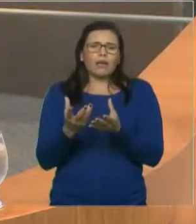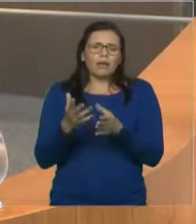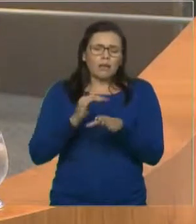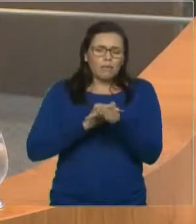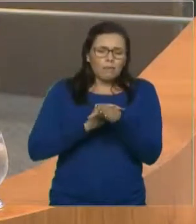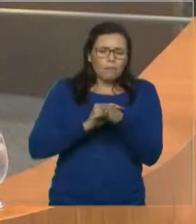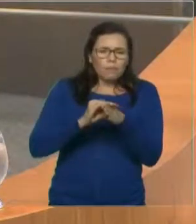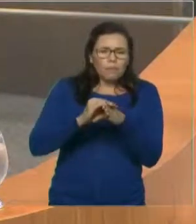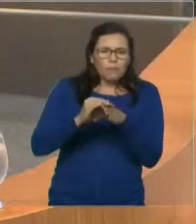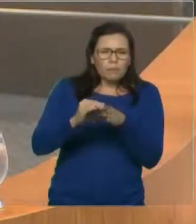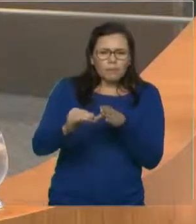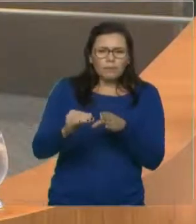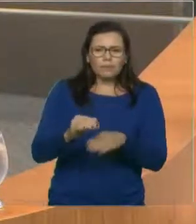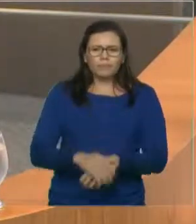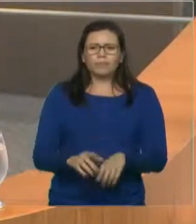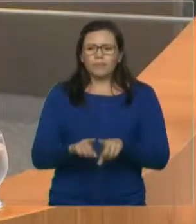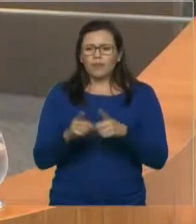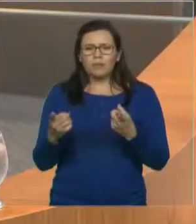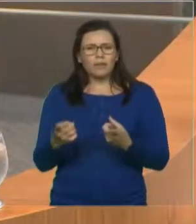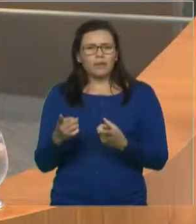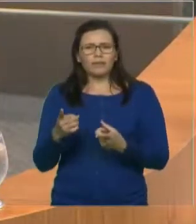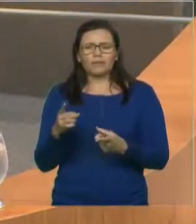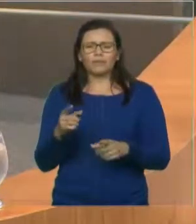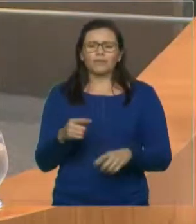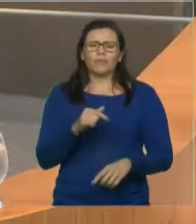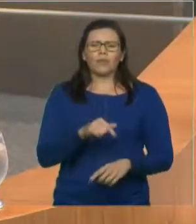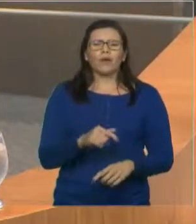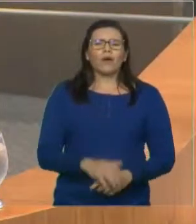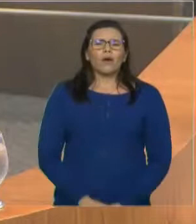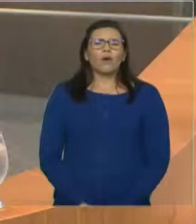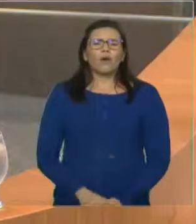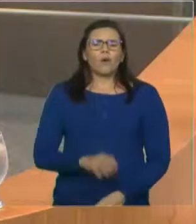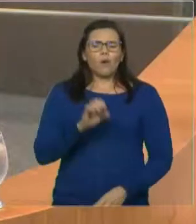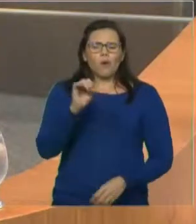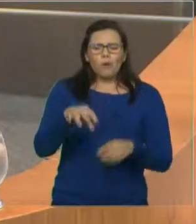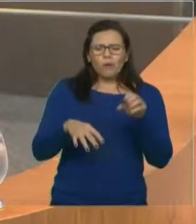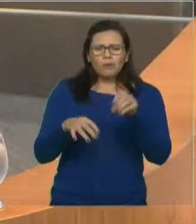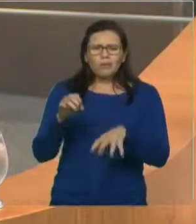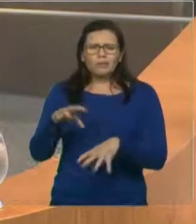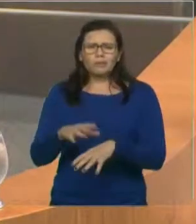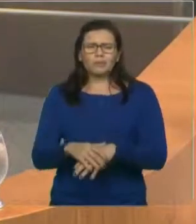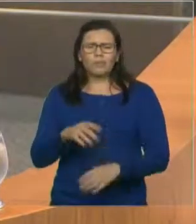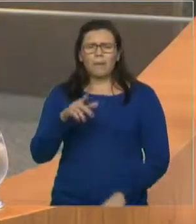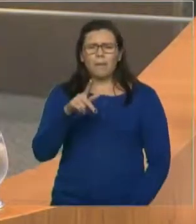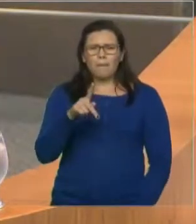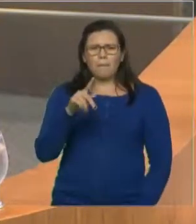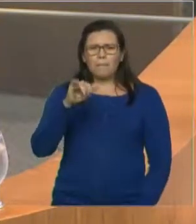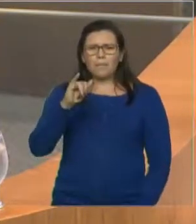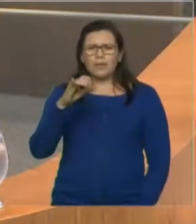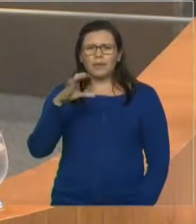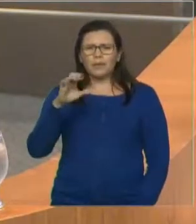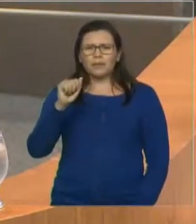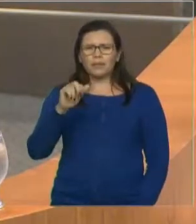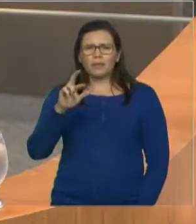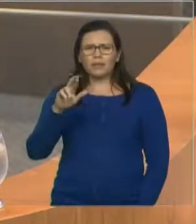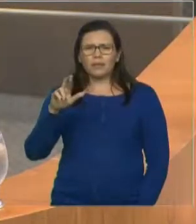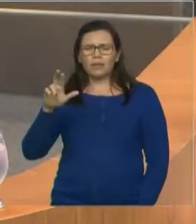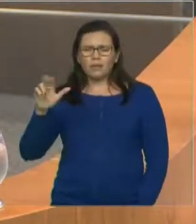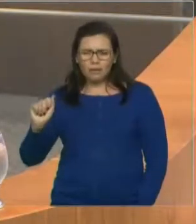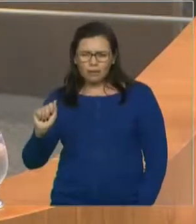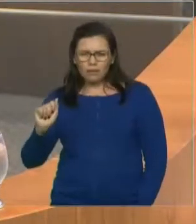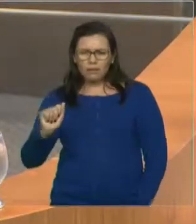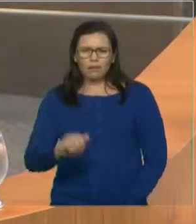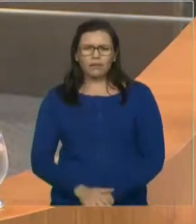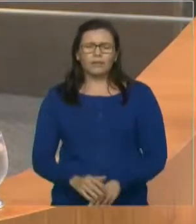foi triturado de outras rodovias, estavam colocando pissarras para tapar o buraco daquele trecho, gastando o dinheiro